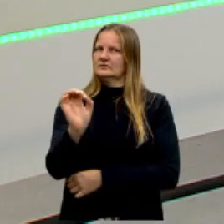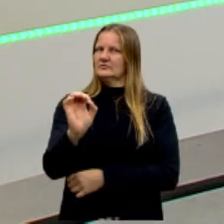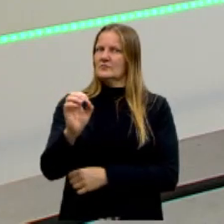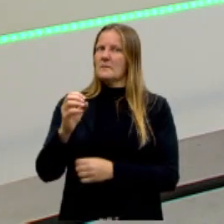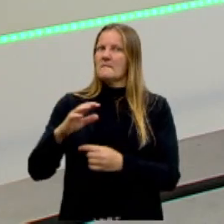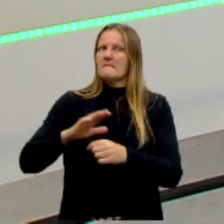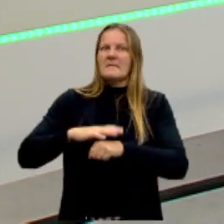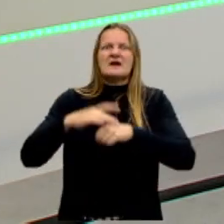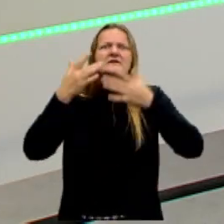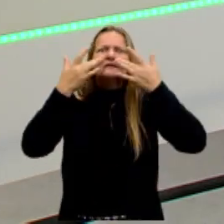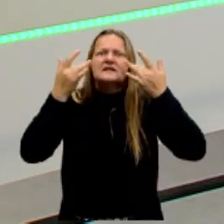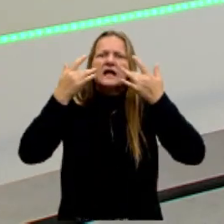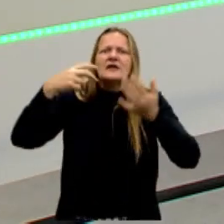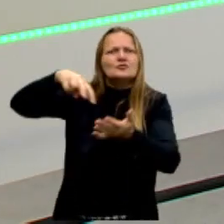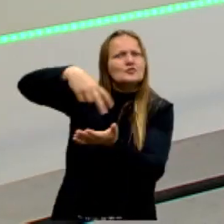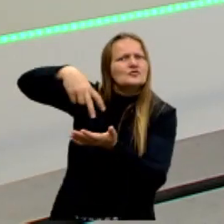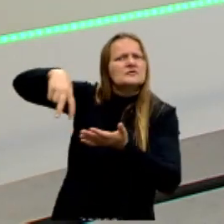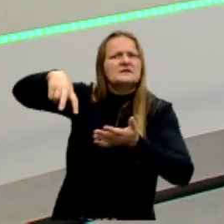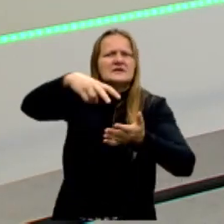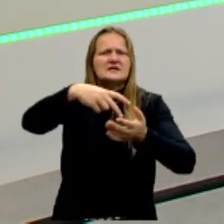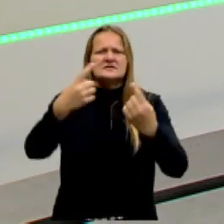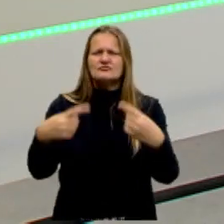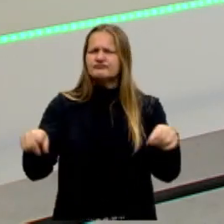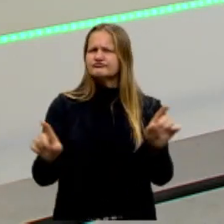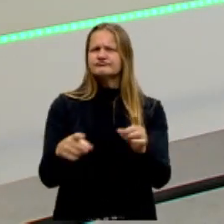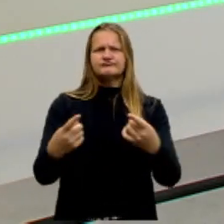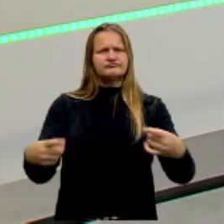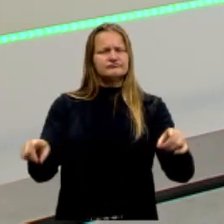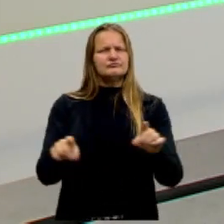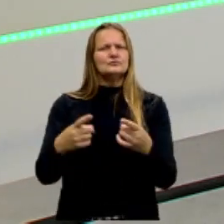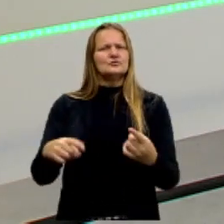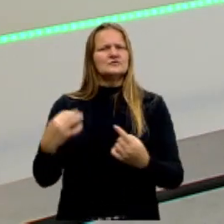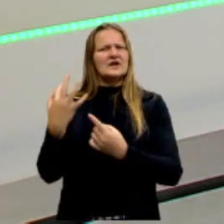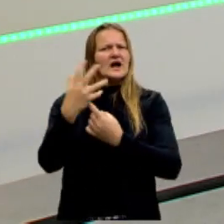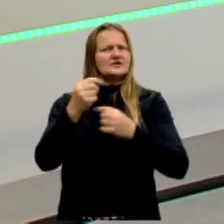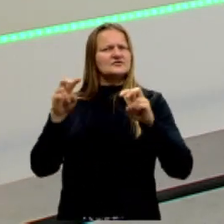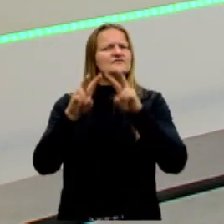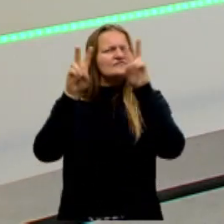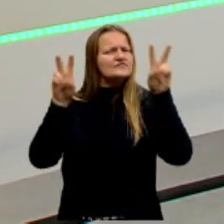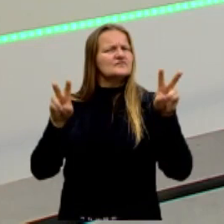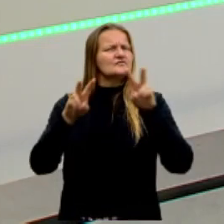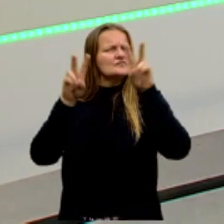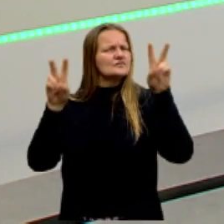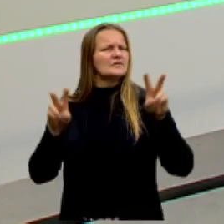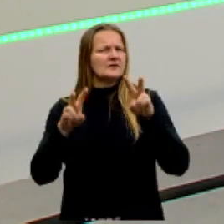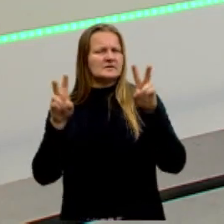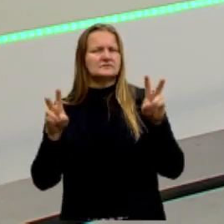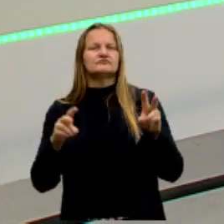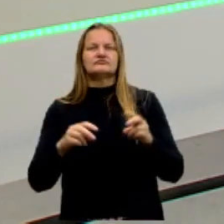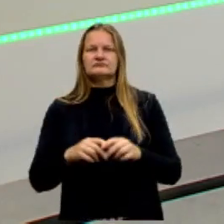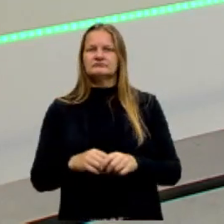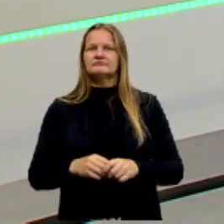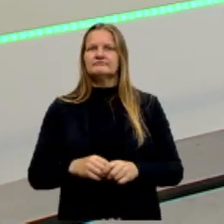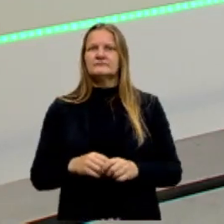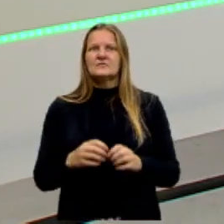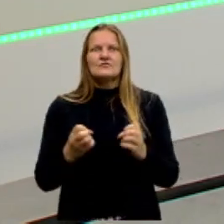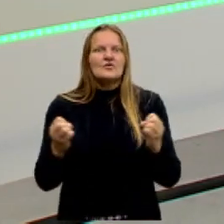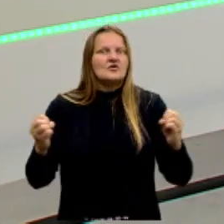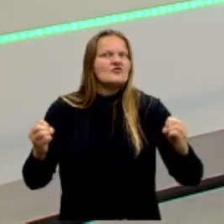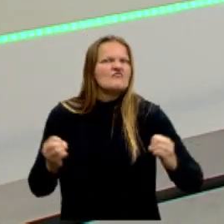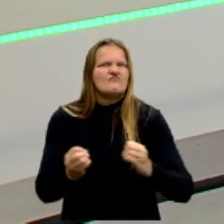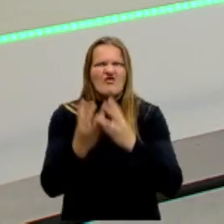e do teatro da dança da música das artes visuais ou seja um